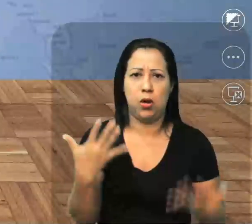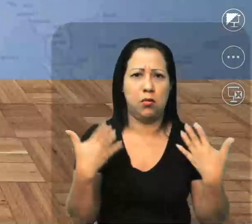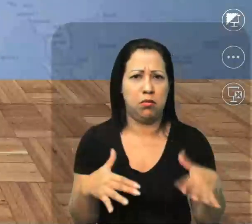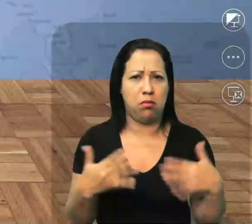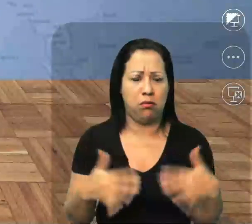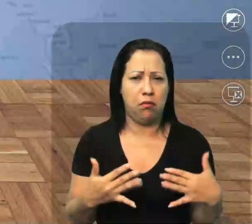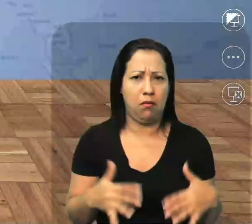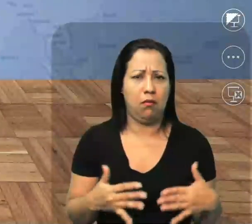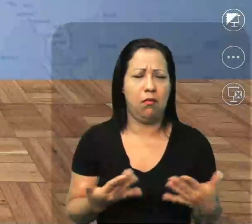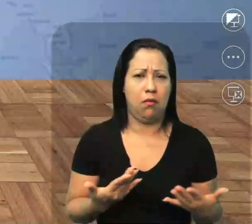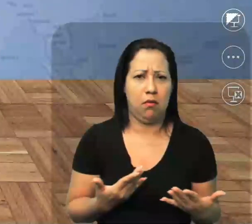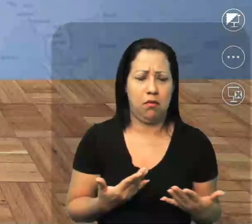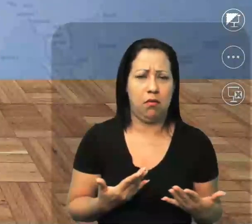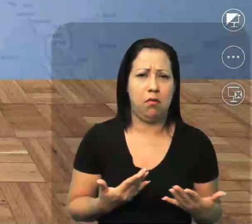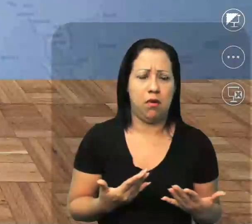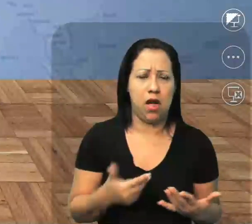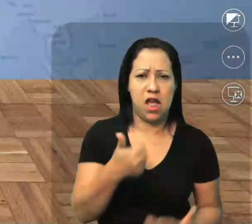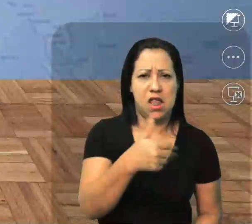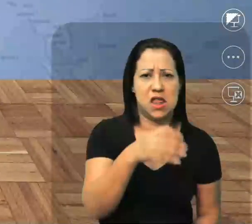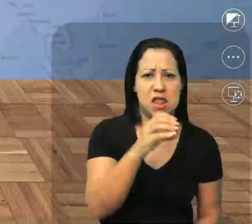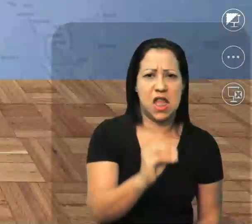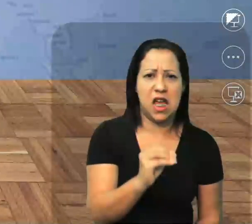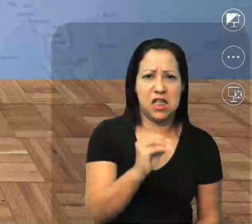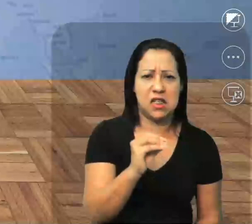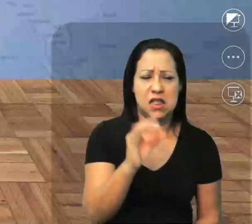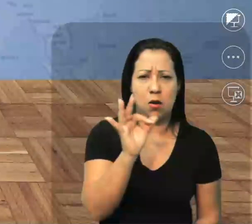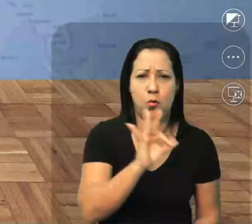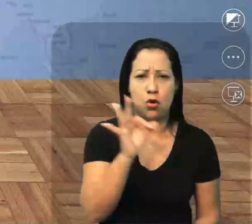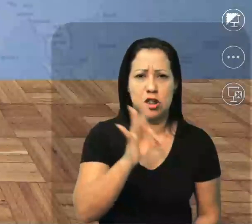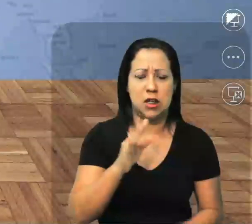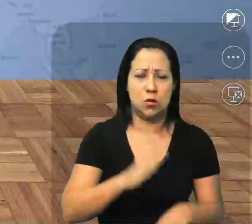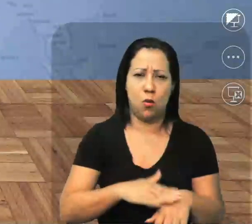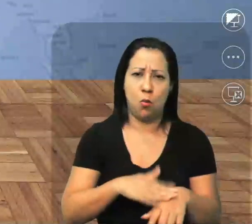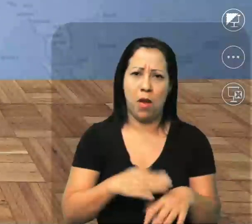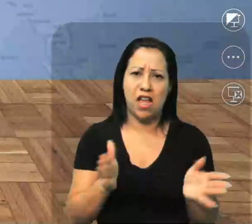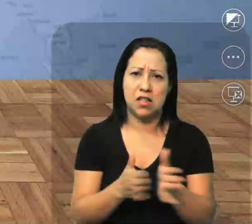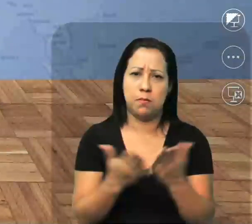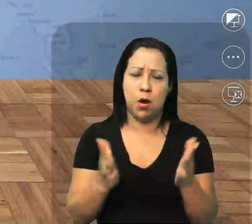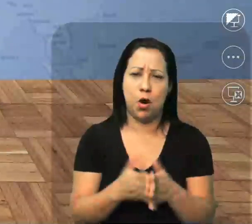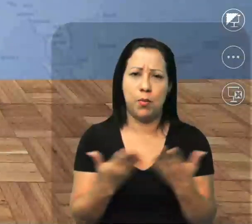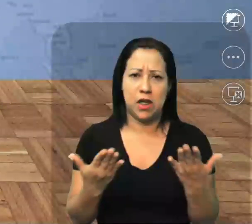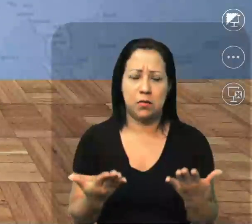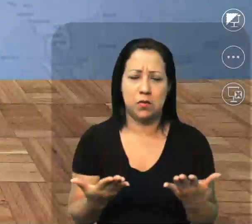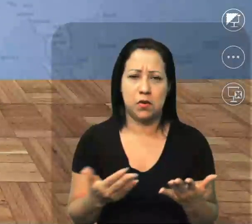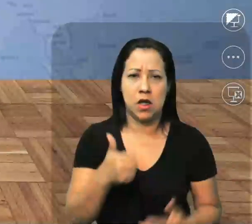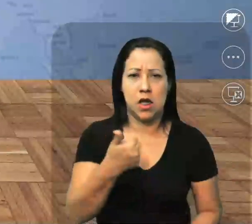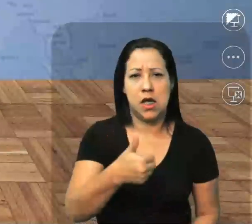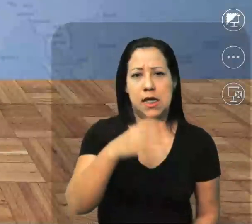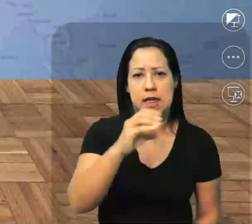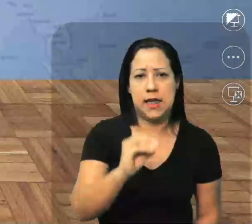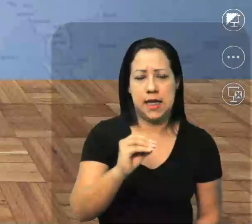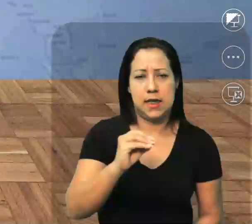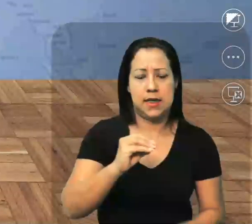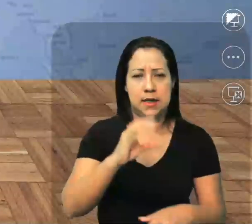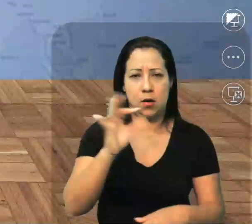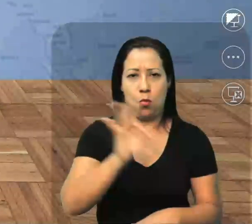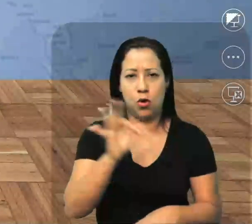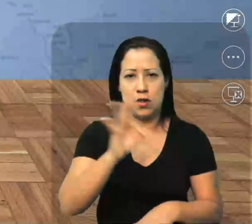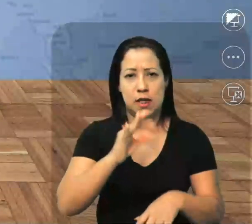o poder aquisitivo de 10% e o 10% mais pobre. Os 10% mais ricos têm